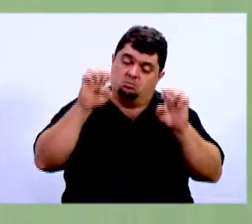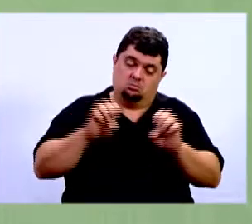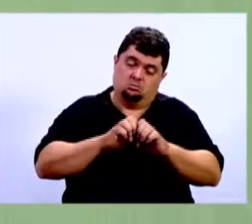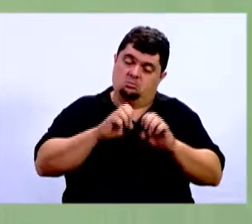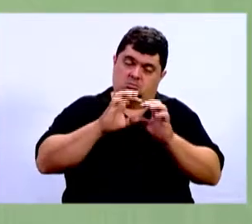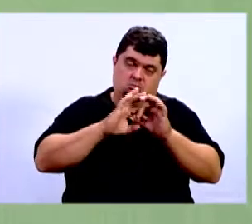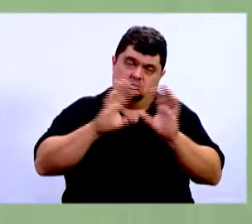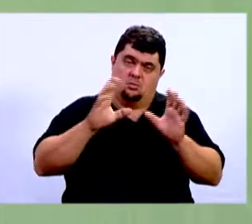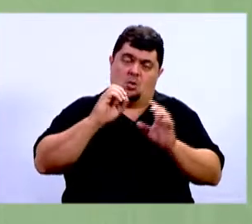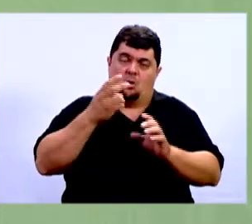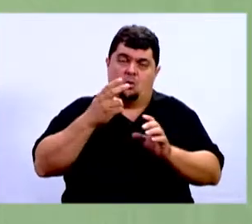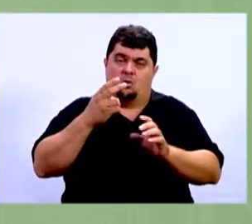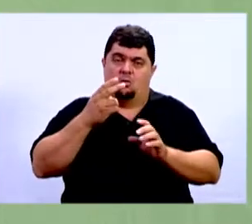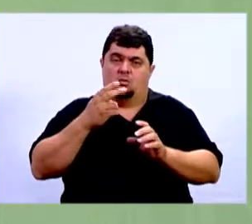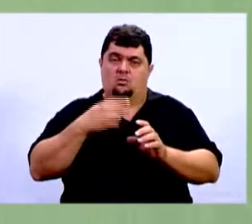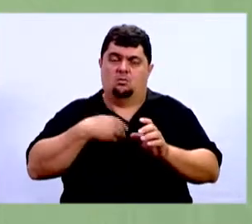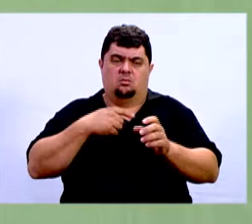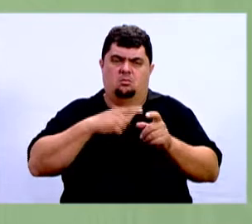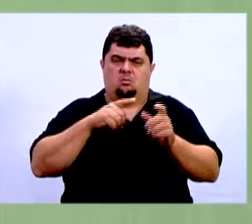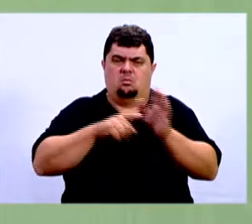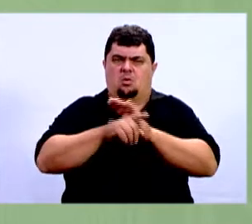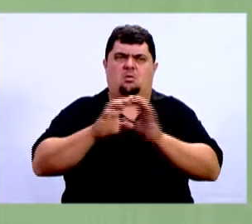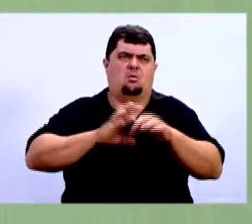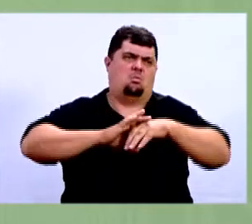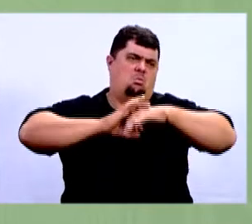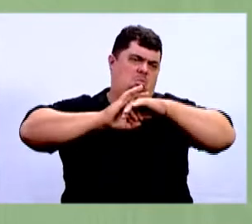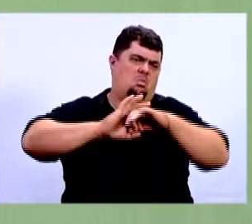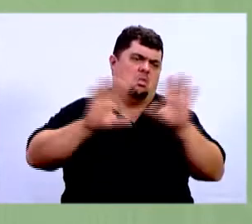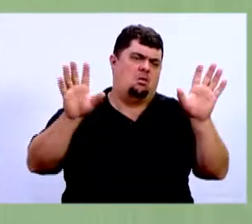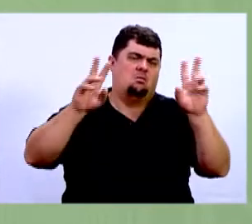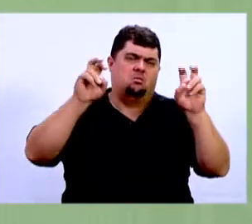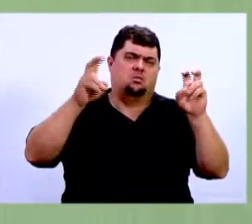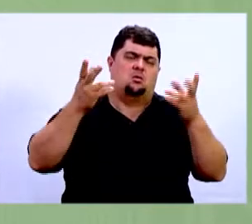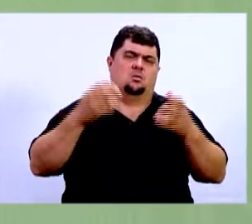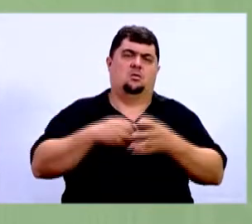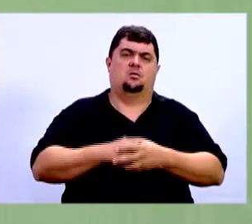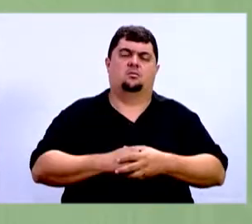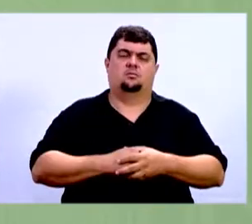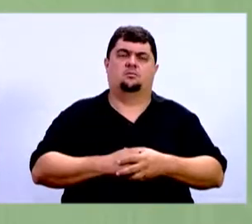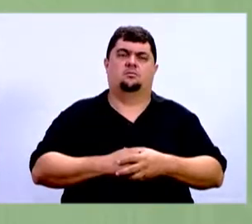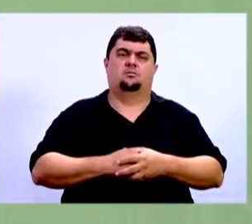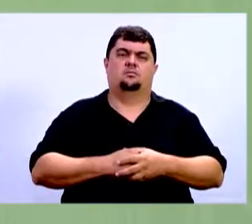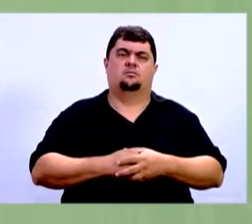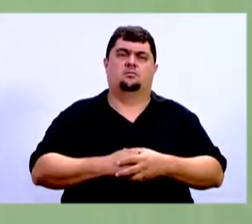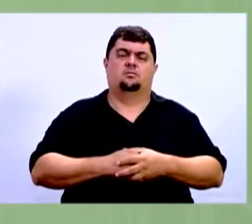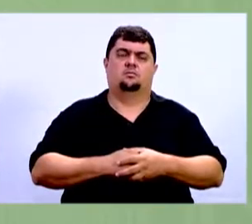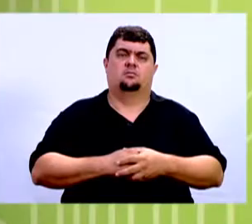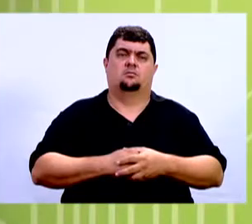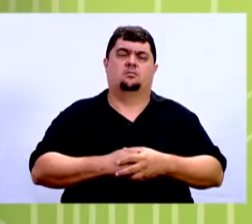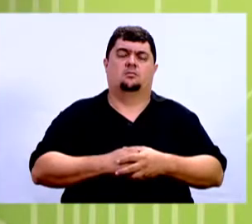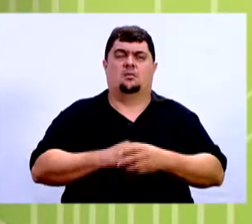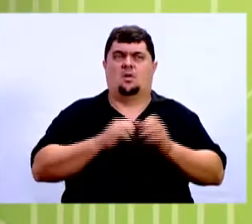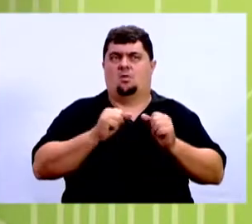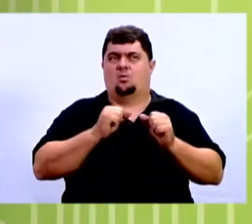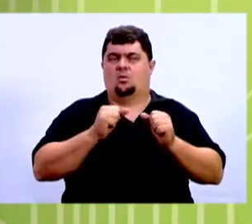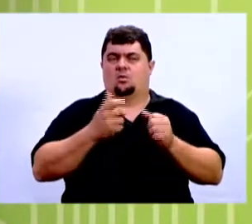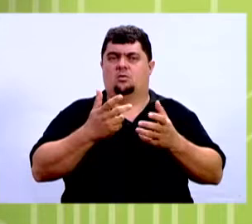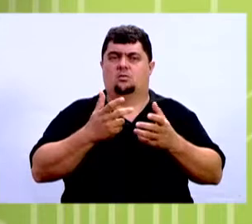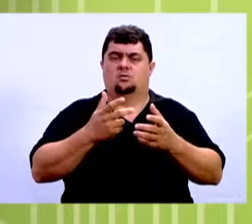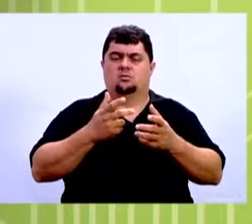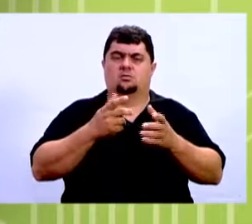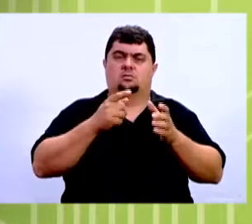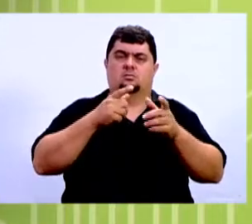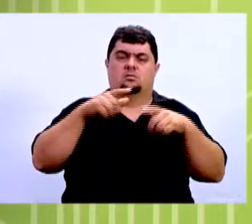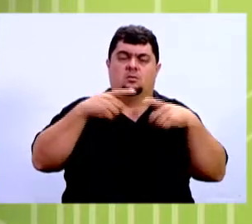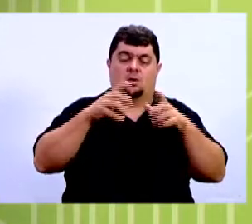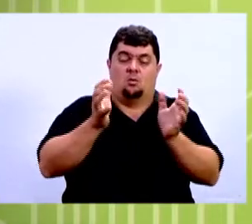estruturada ou não estruturada, ela pode ser perguntas abertas sobre um determinado tema. Você pode fazer você pode fazer esse tipo de trabalho